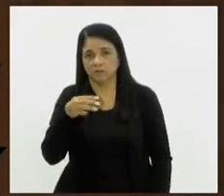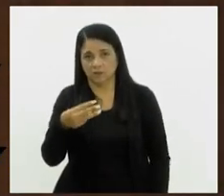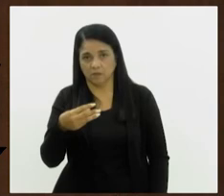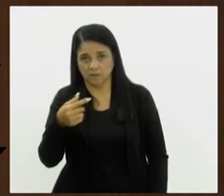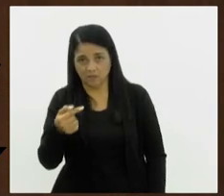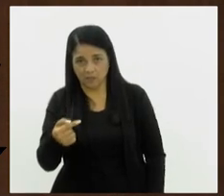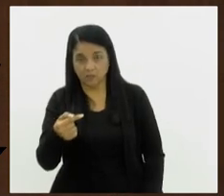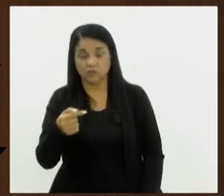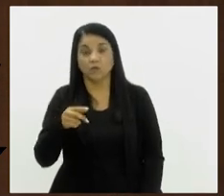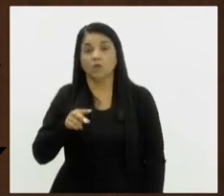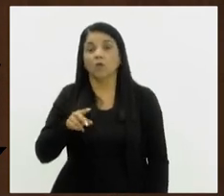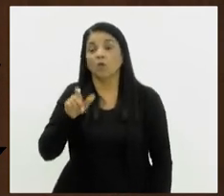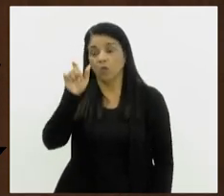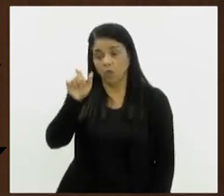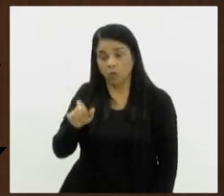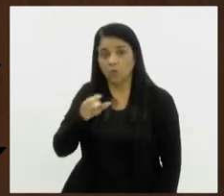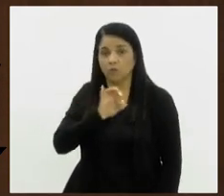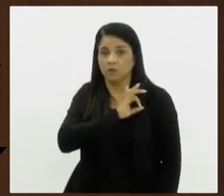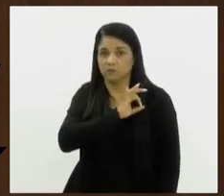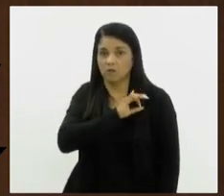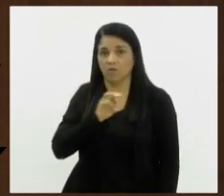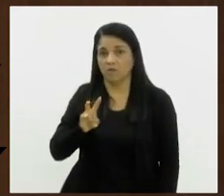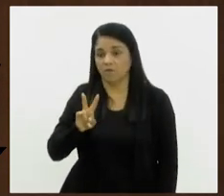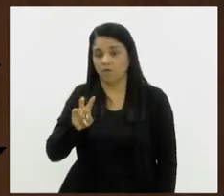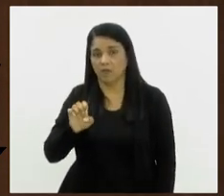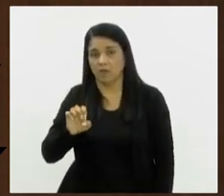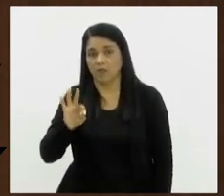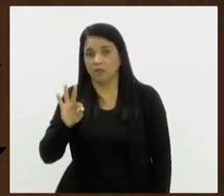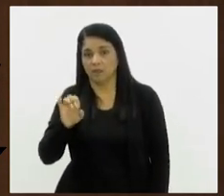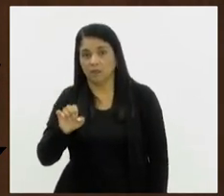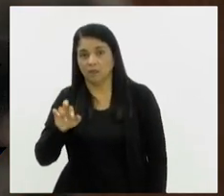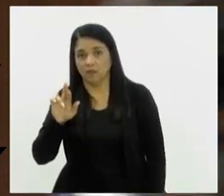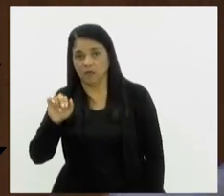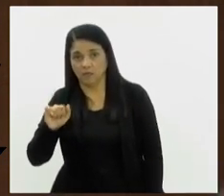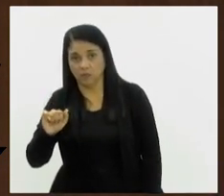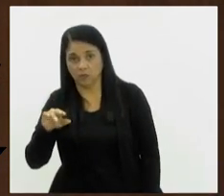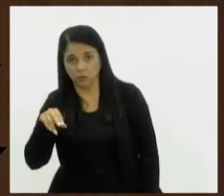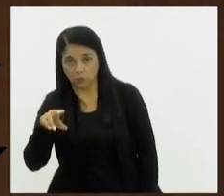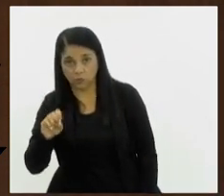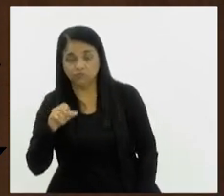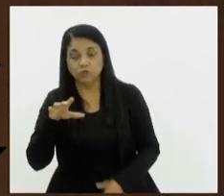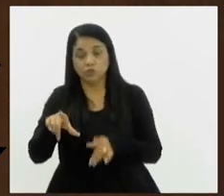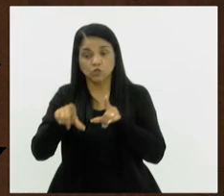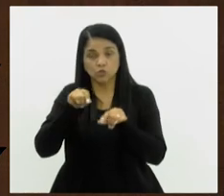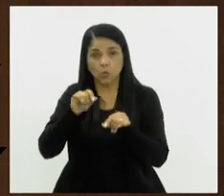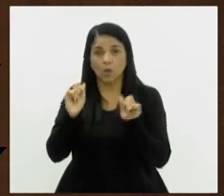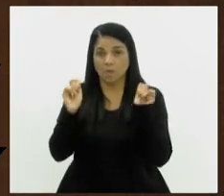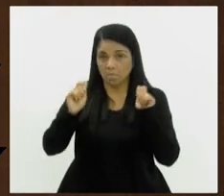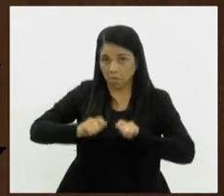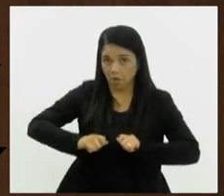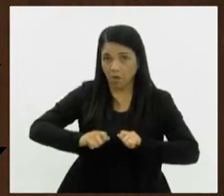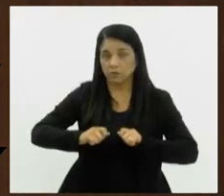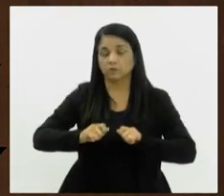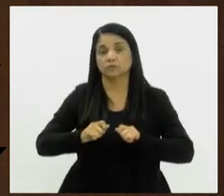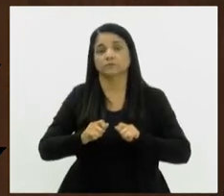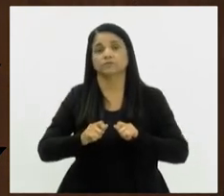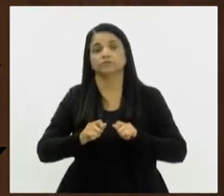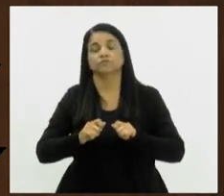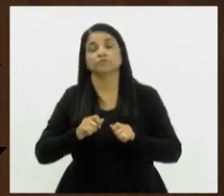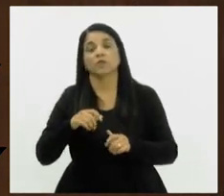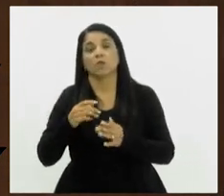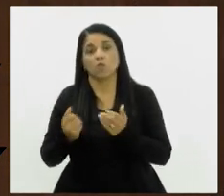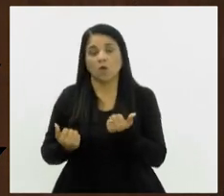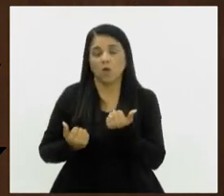a possibilidade de fazer a escolha, ou posto acima e auxílio